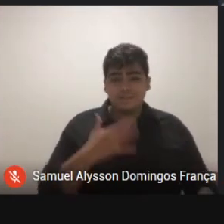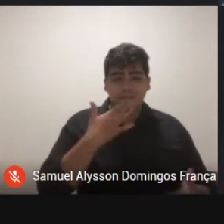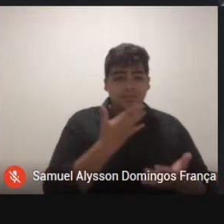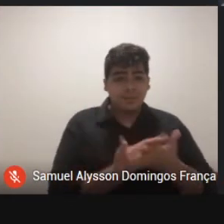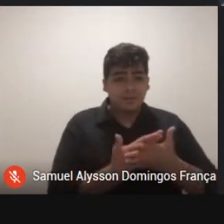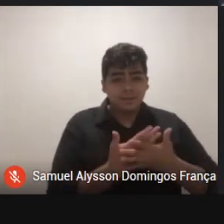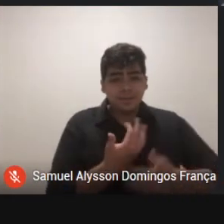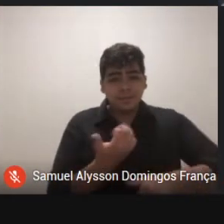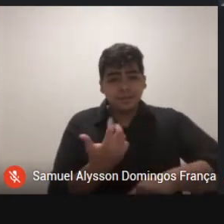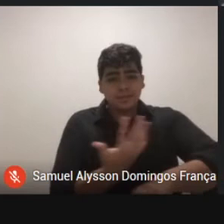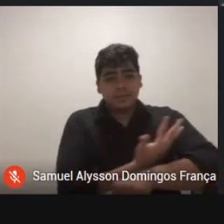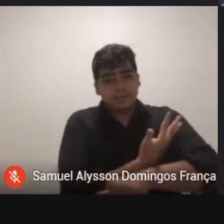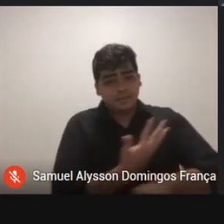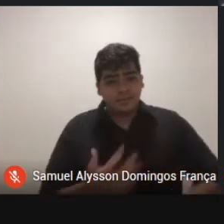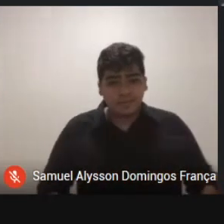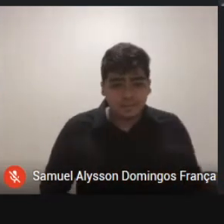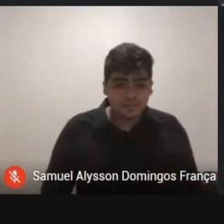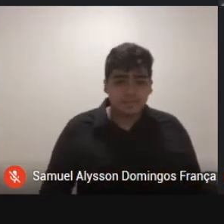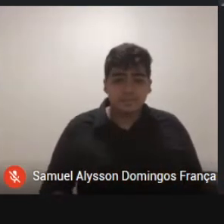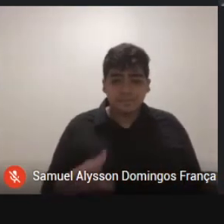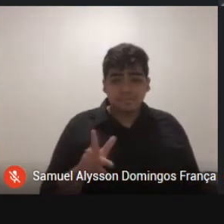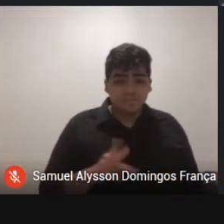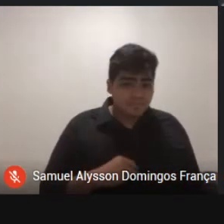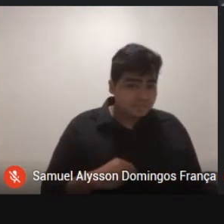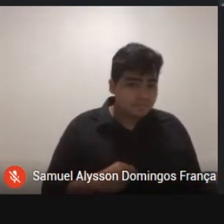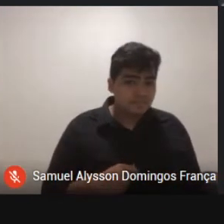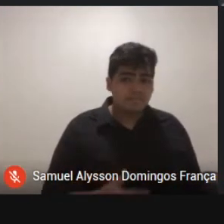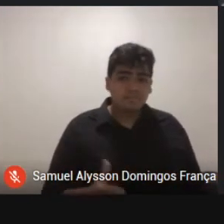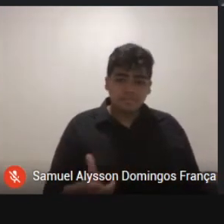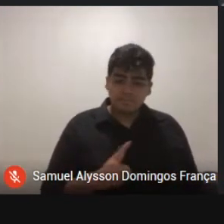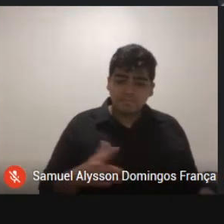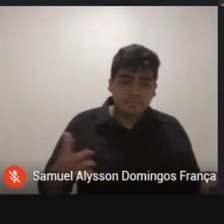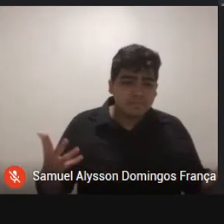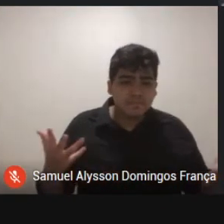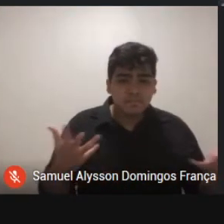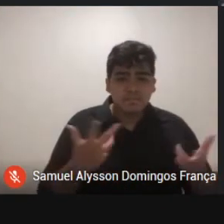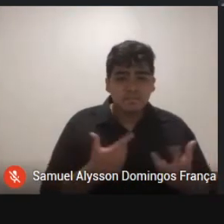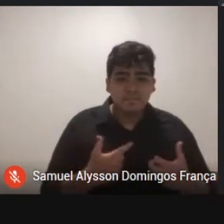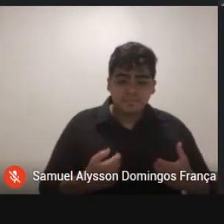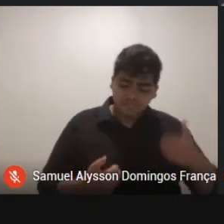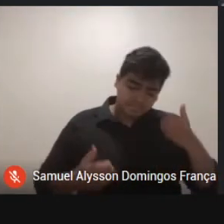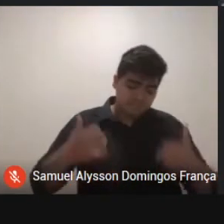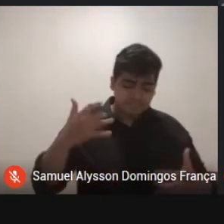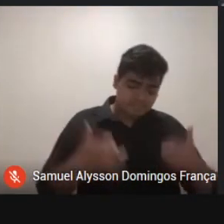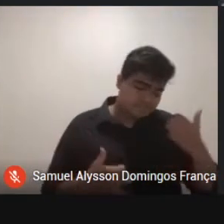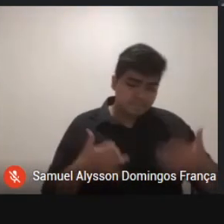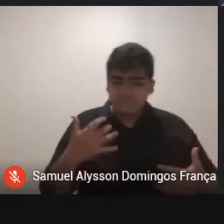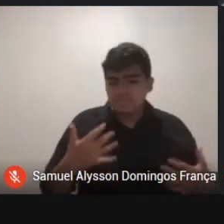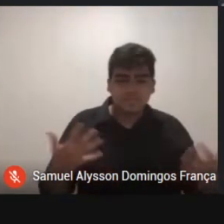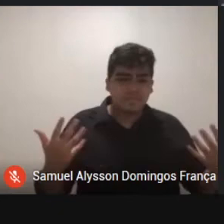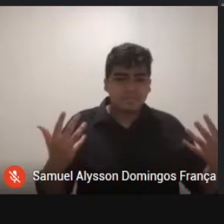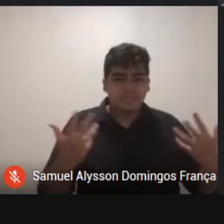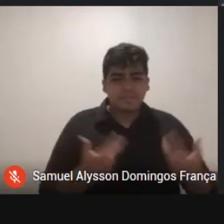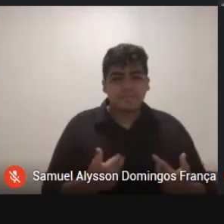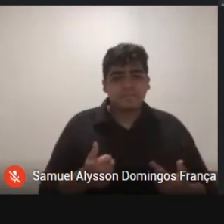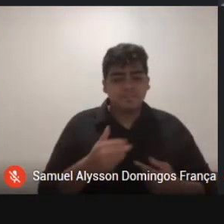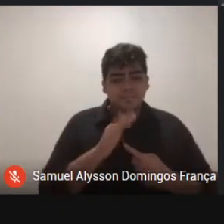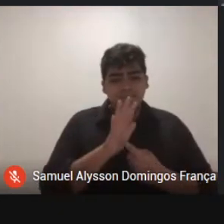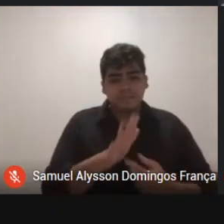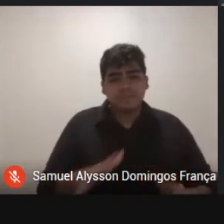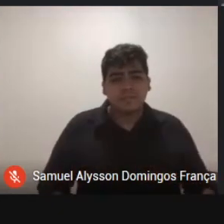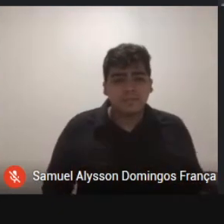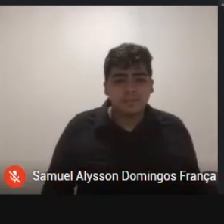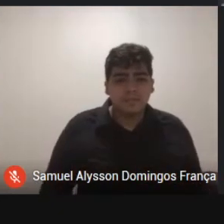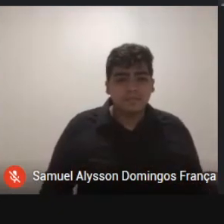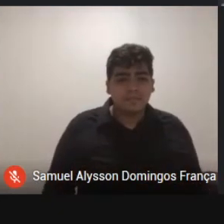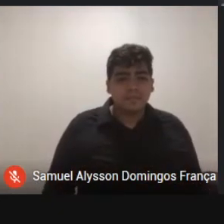hoje realmente abraçou todo mundo de forma muito encantadora. Vocês apresentaram coisas maravilhosas. E, assim, é uma